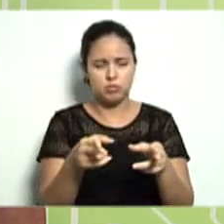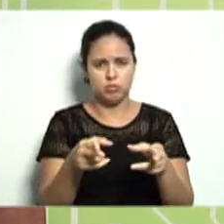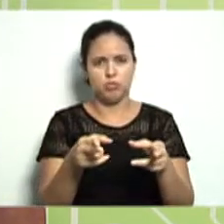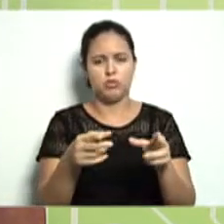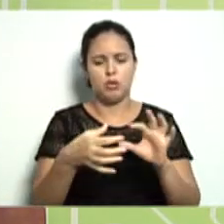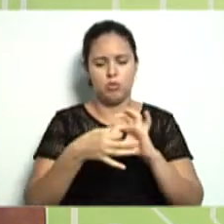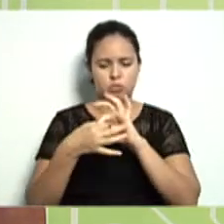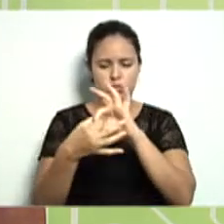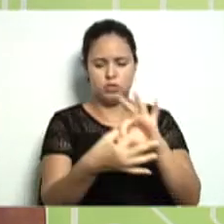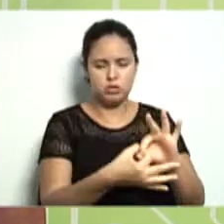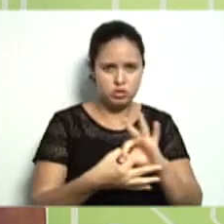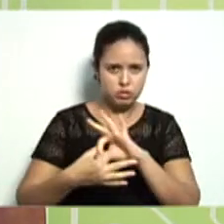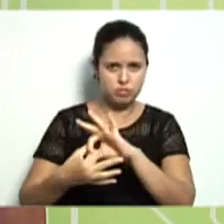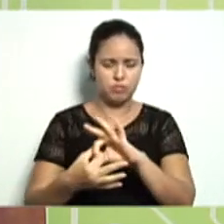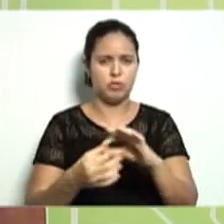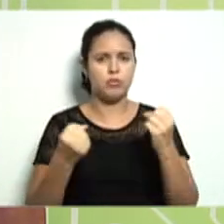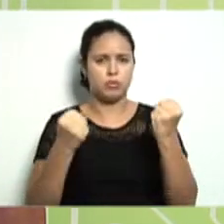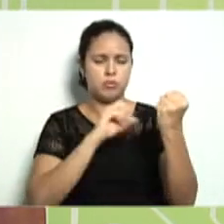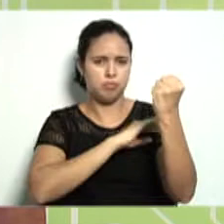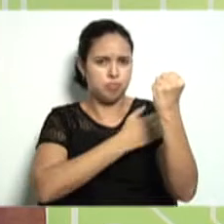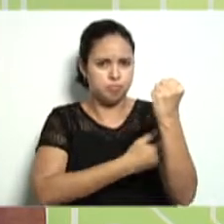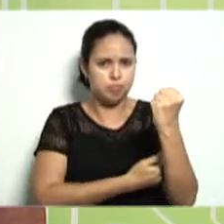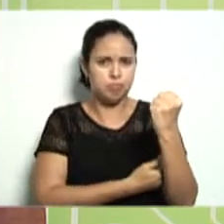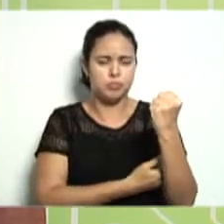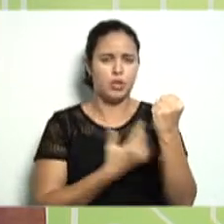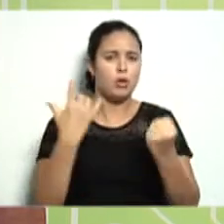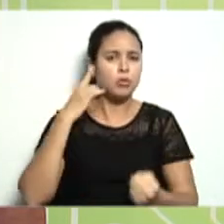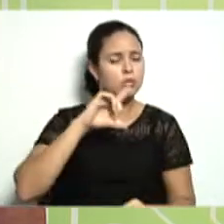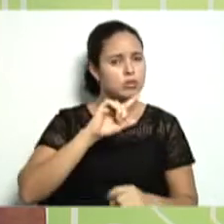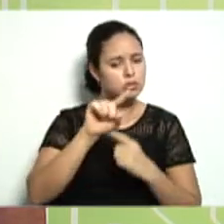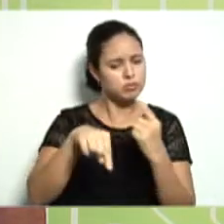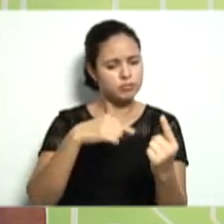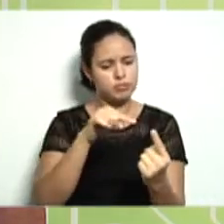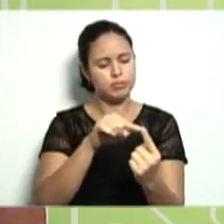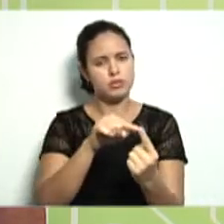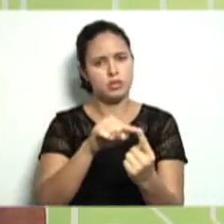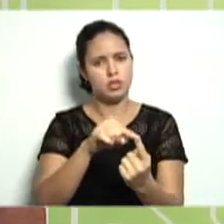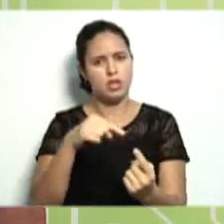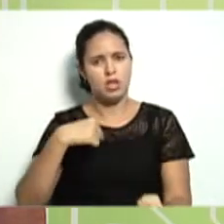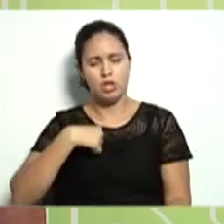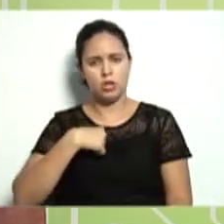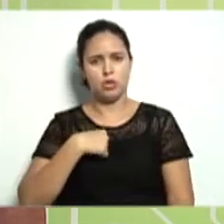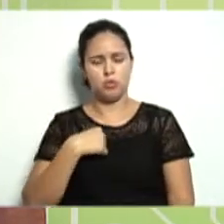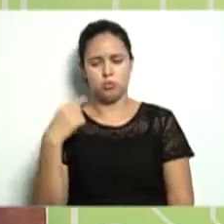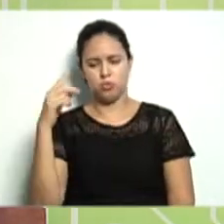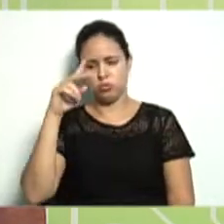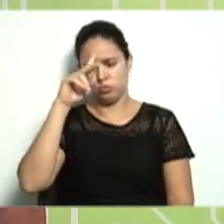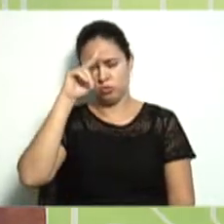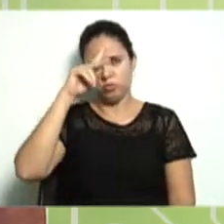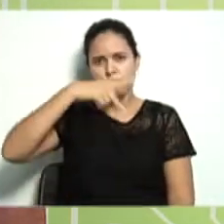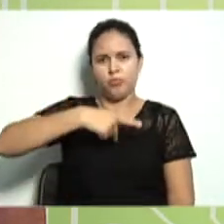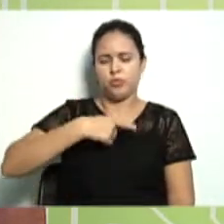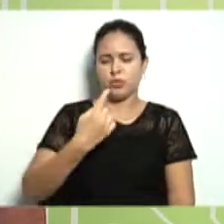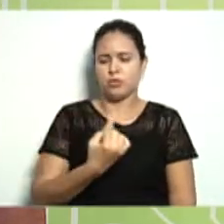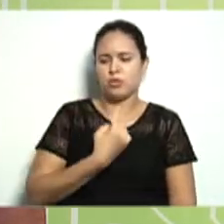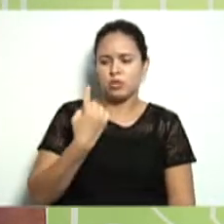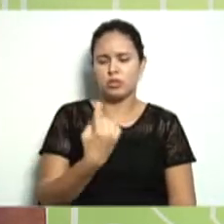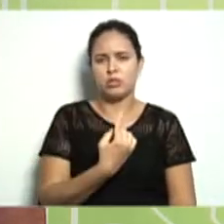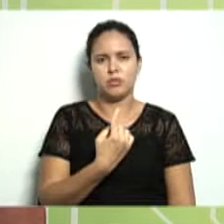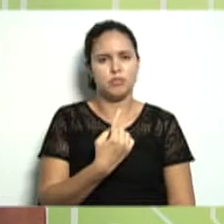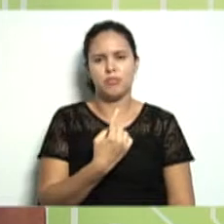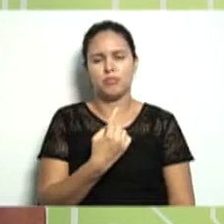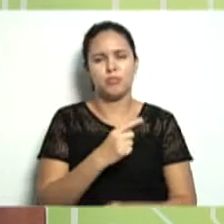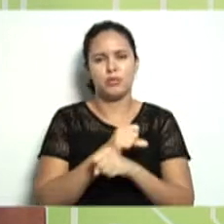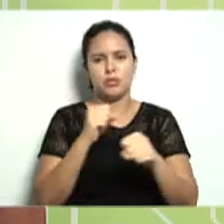para potencializar os resultados. O que eu não conseguiria fazer sozinho, eu vou me unir com mais pessoas para